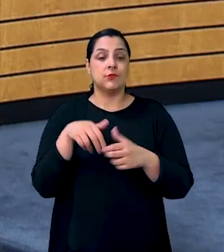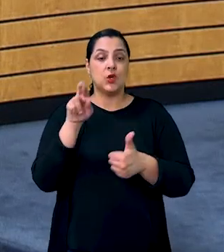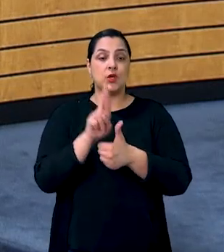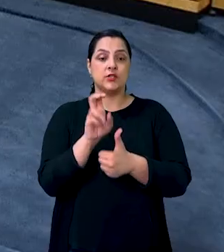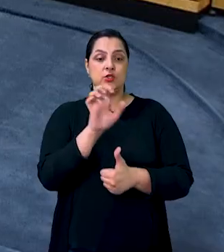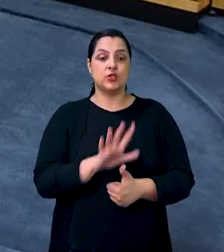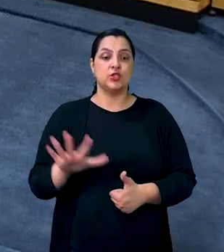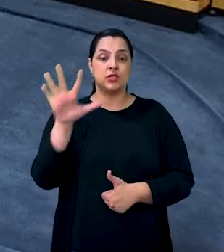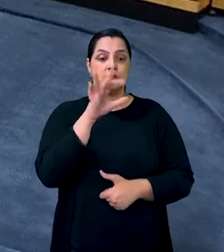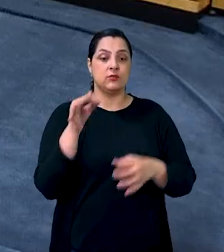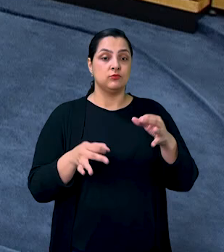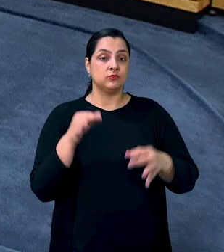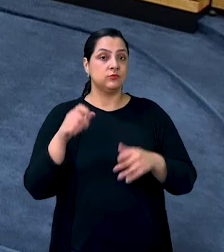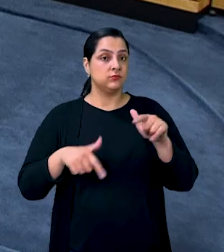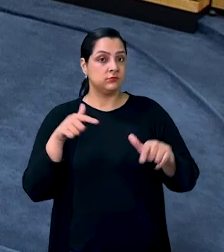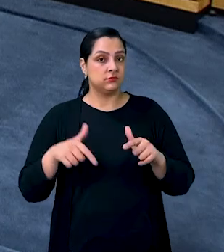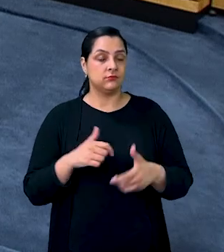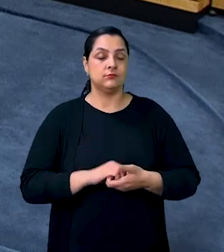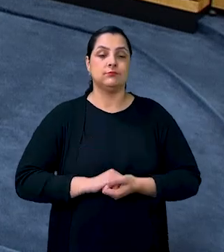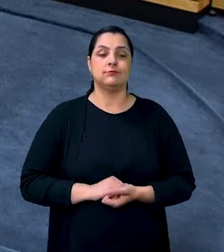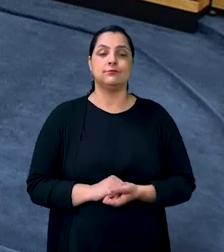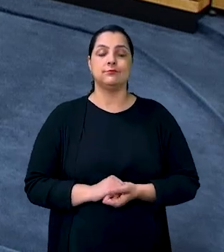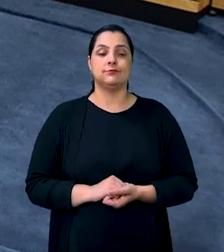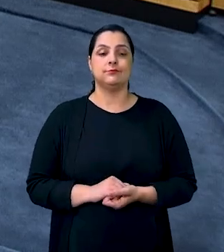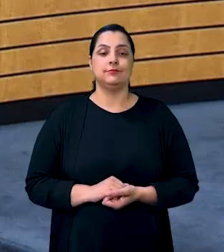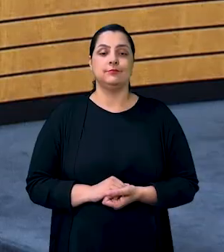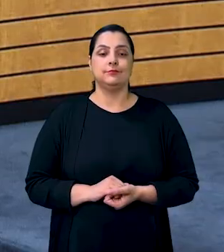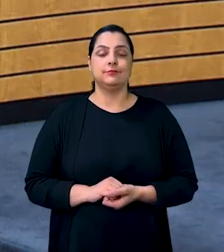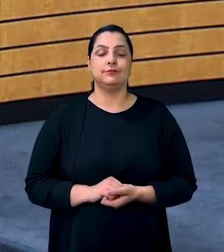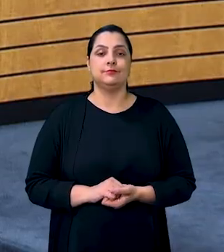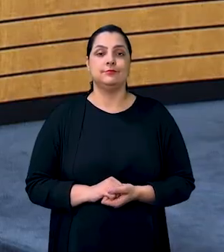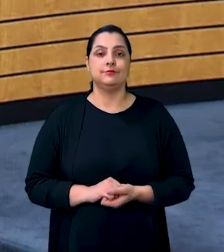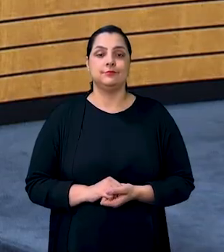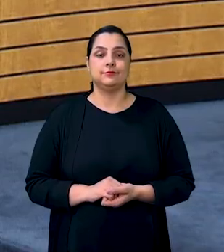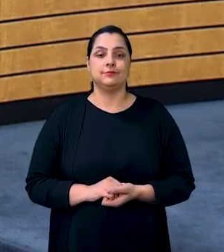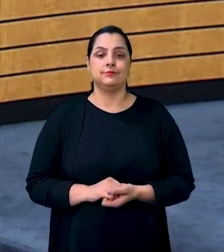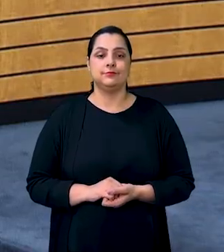eleito Corregedor-Geral da Justiça do Trabalho.